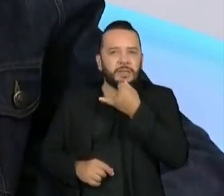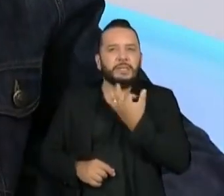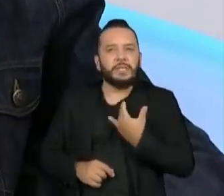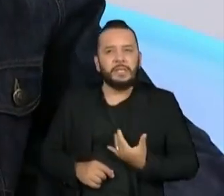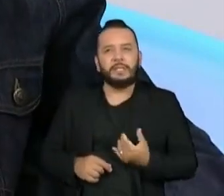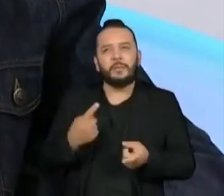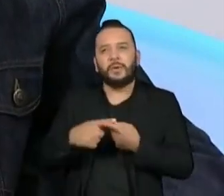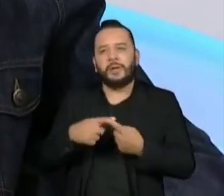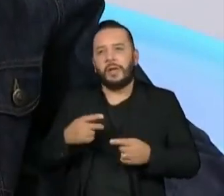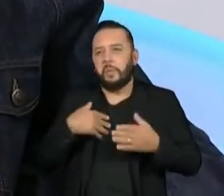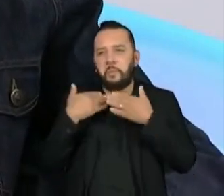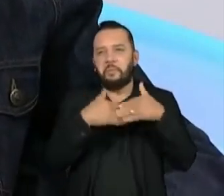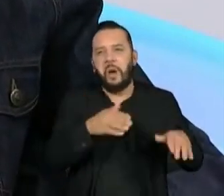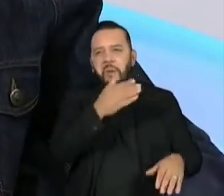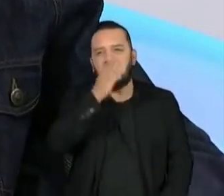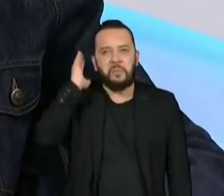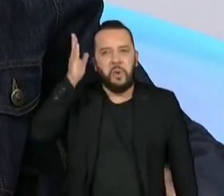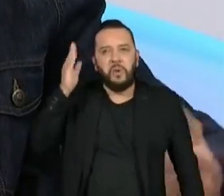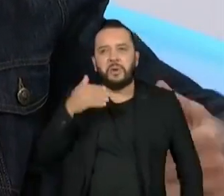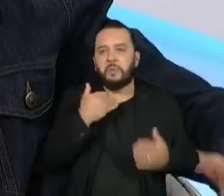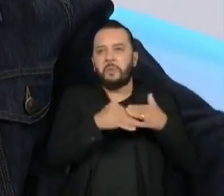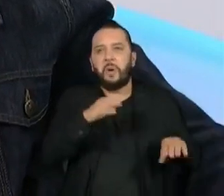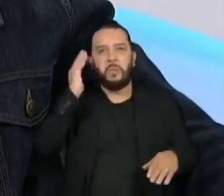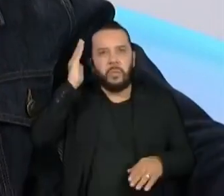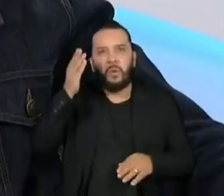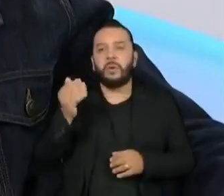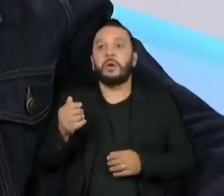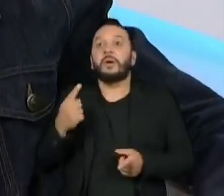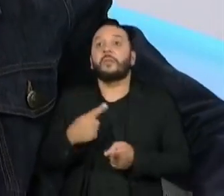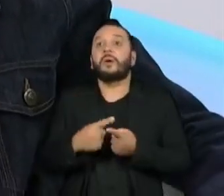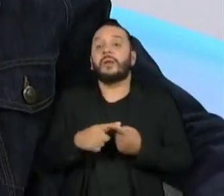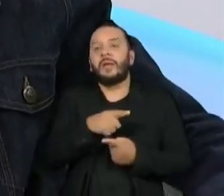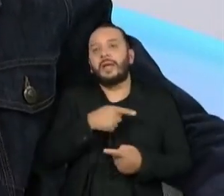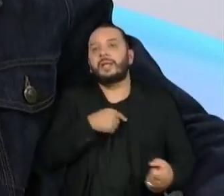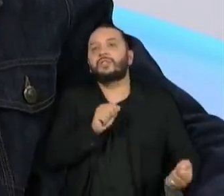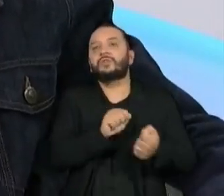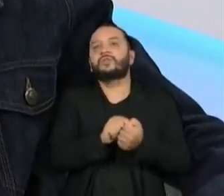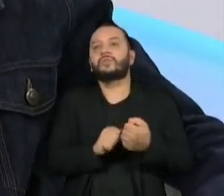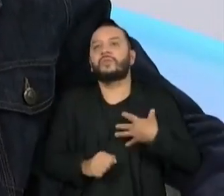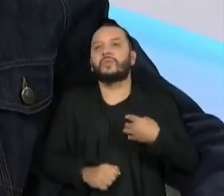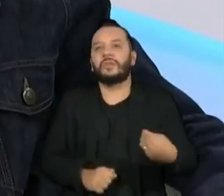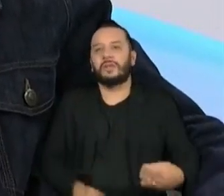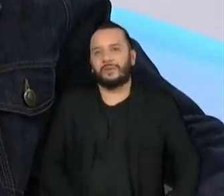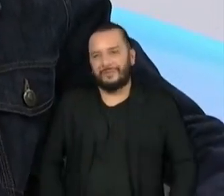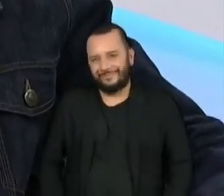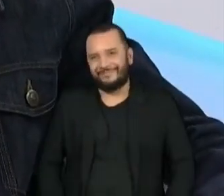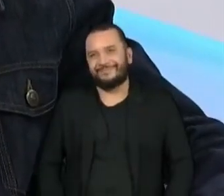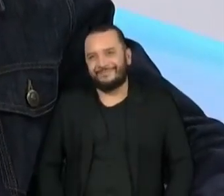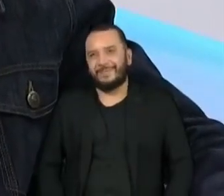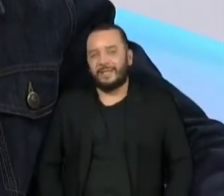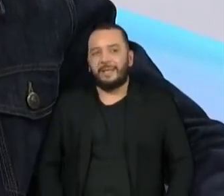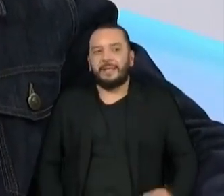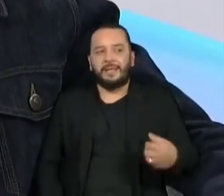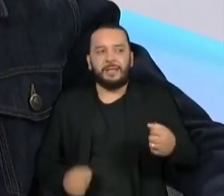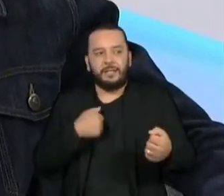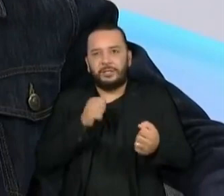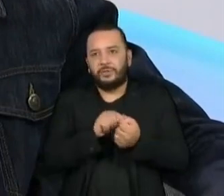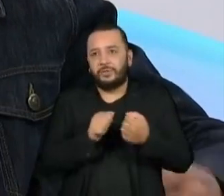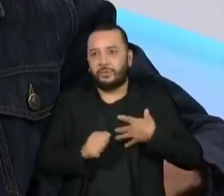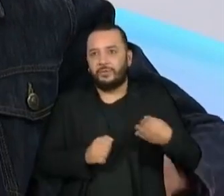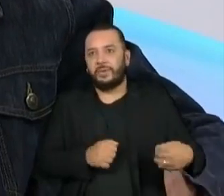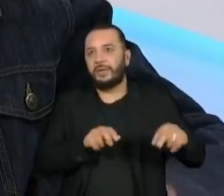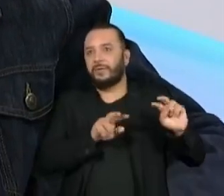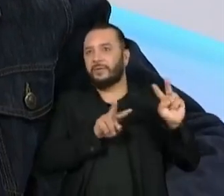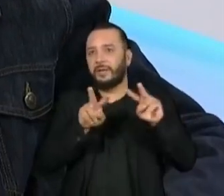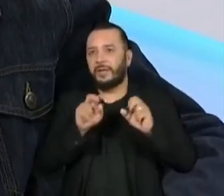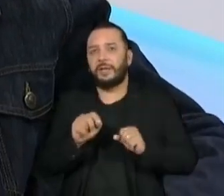na televisão, porque ele estava vendo a televisão do lado do filho, entendeu? Mas o Gustavo acho que não lembra disso, não.